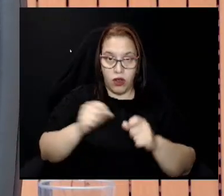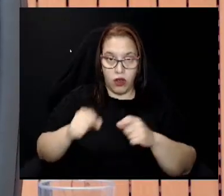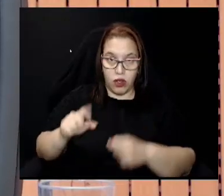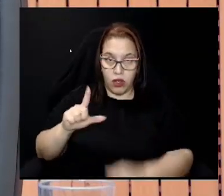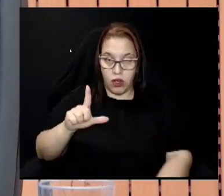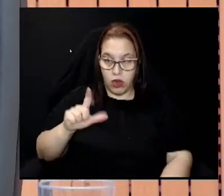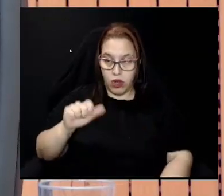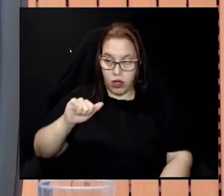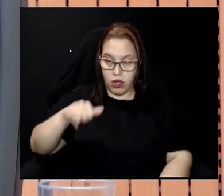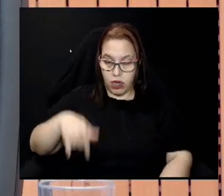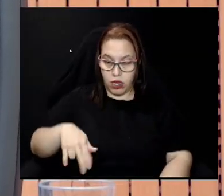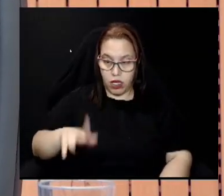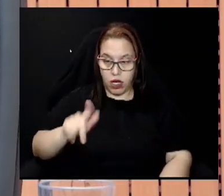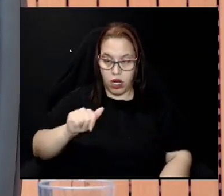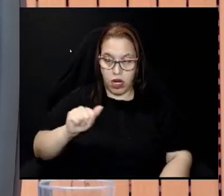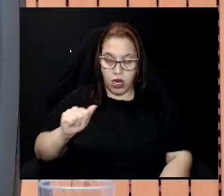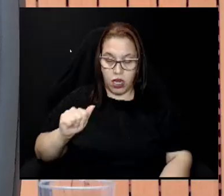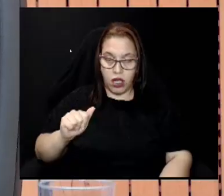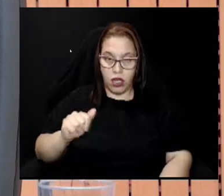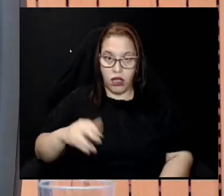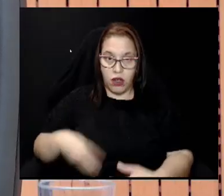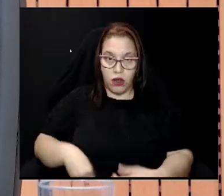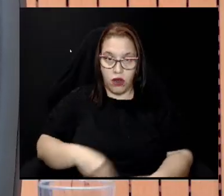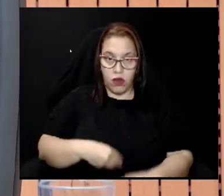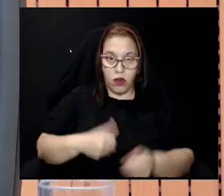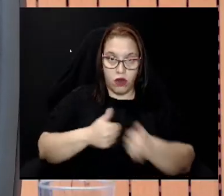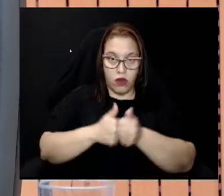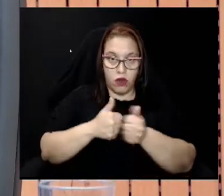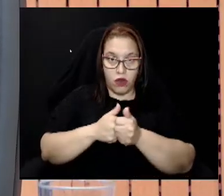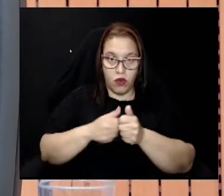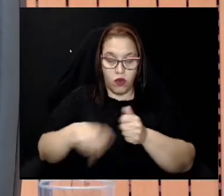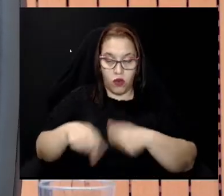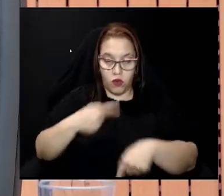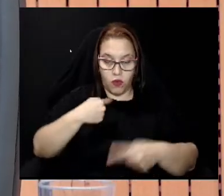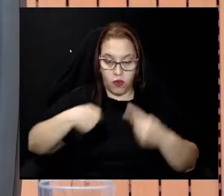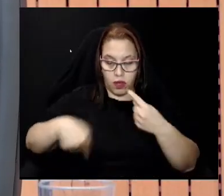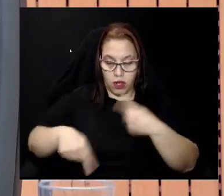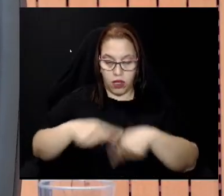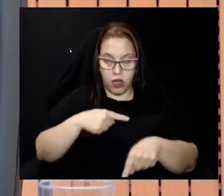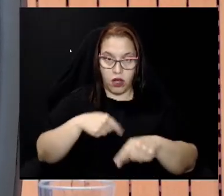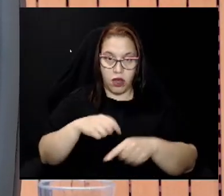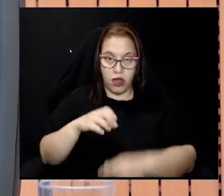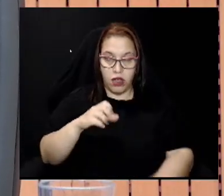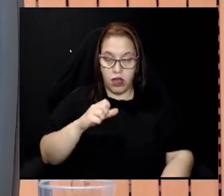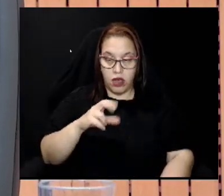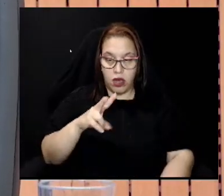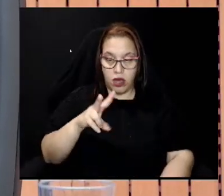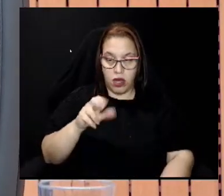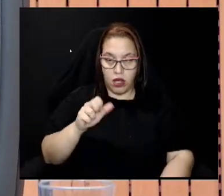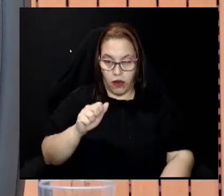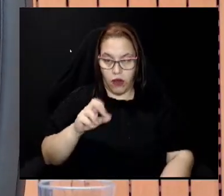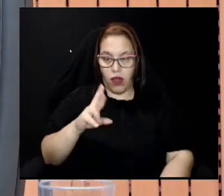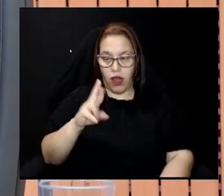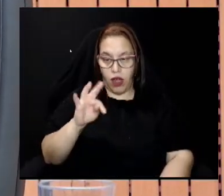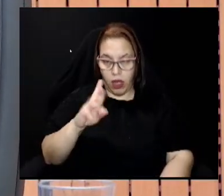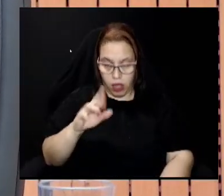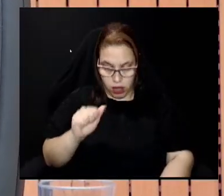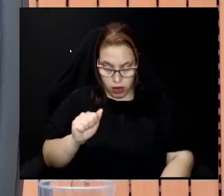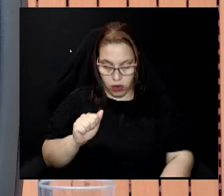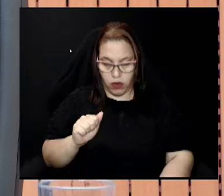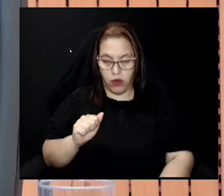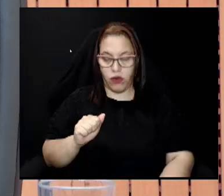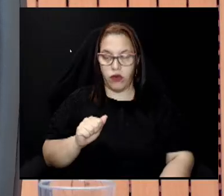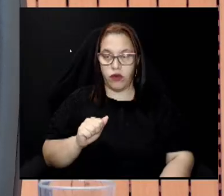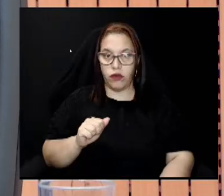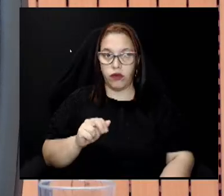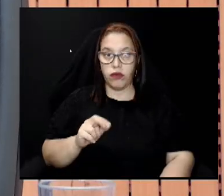ínguazinhas, que tem por dentro, perto dos grandes vasos, perto da cava, da aorta, da veia ilíaca